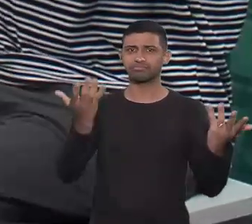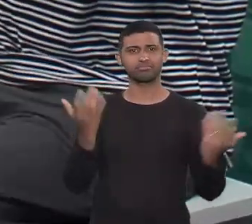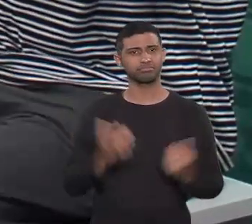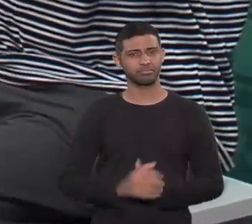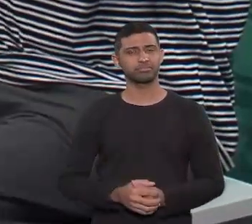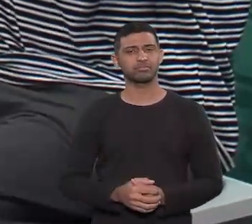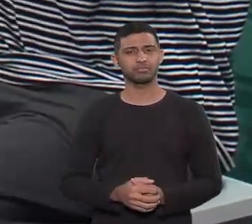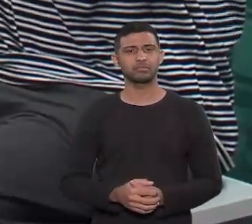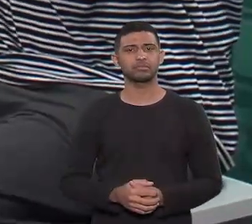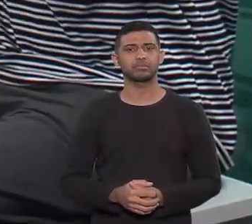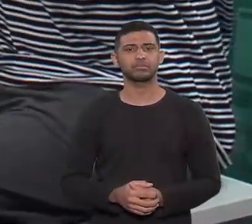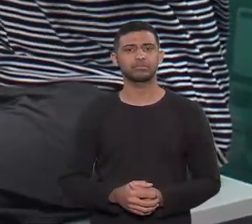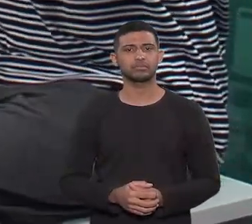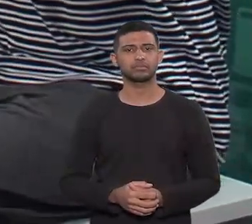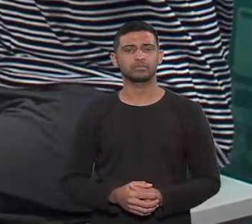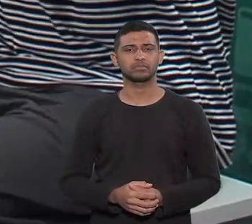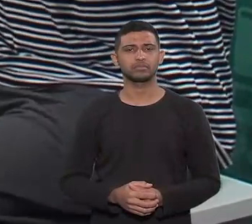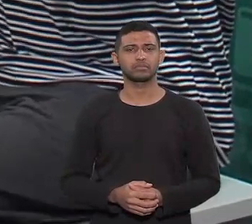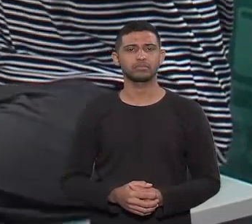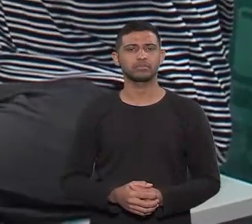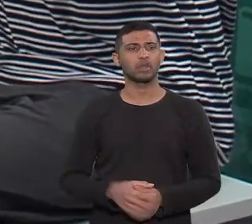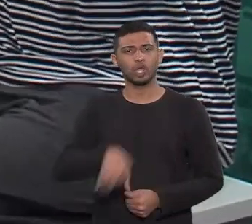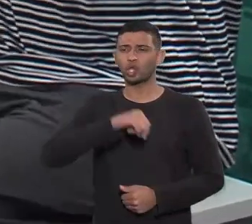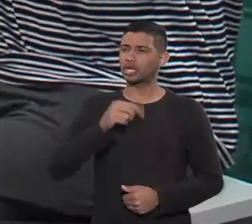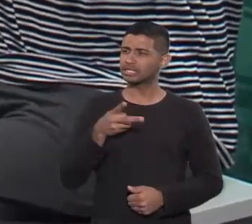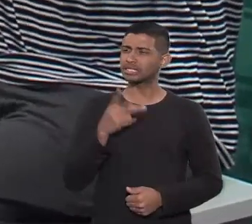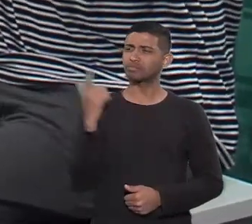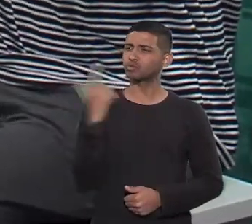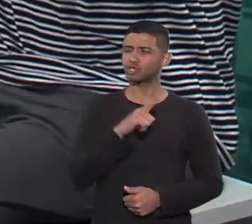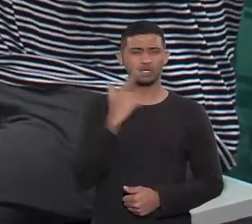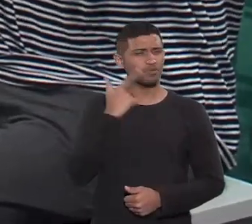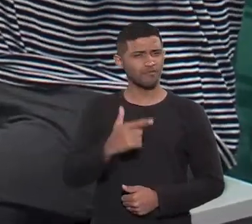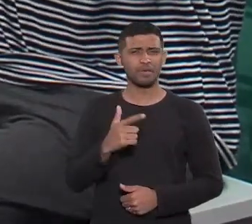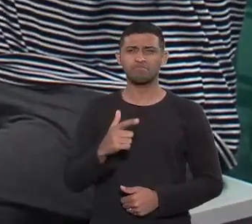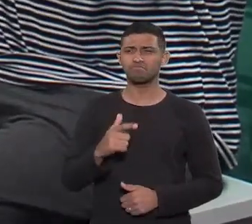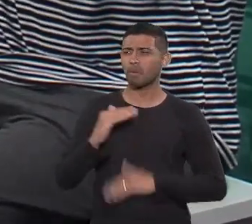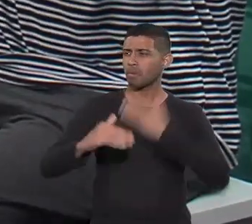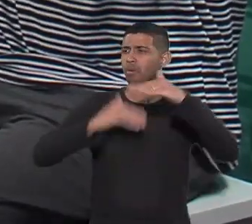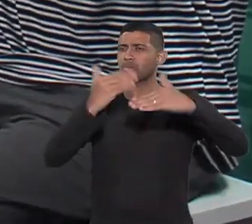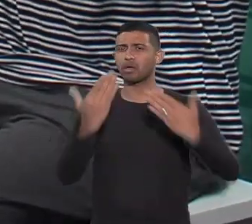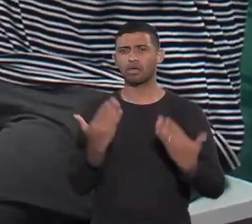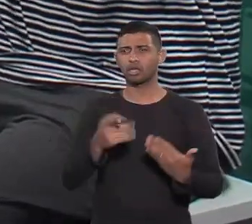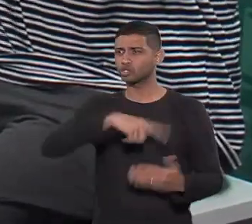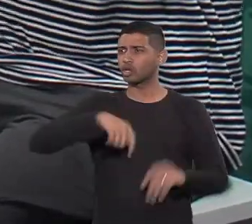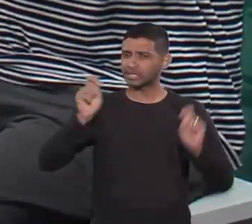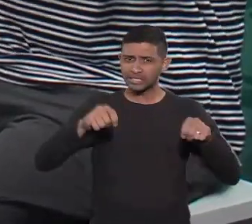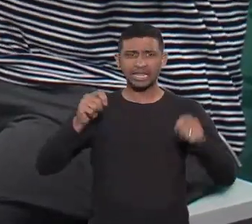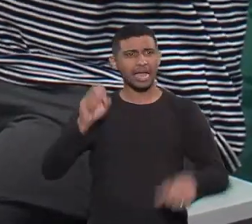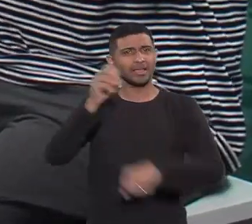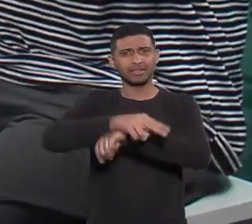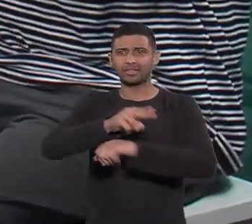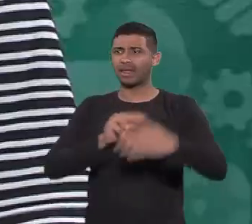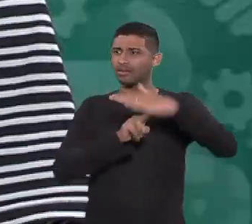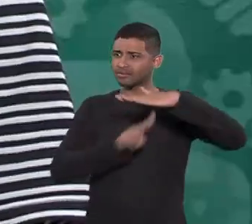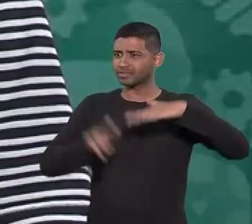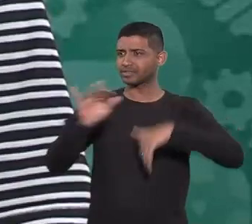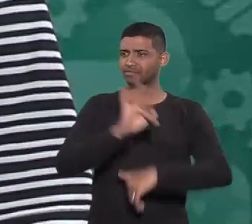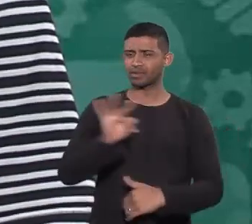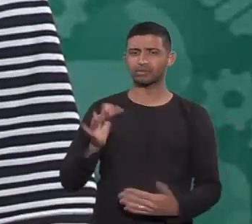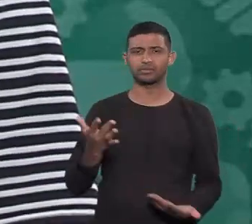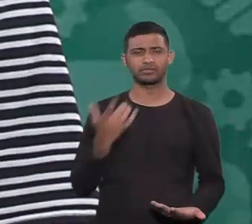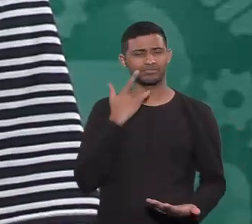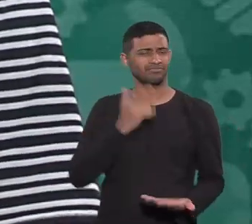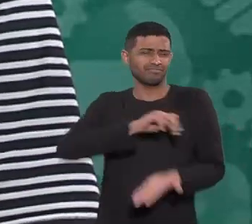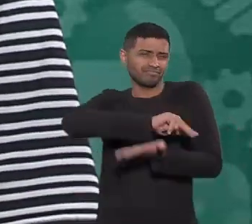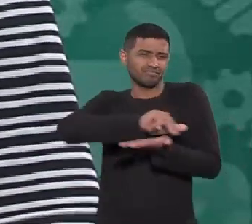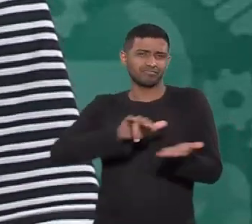falaram isso, sabe? Isso não tem nada a ver. A gente sempre conseguiu construir coisas gigantes, sabe? Por que a gente não pode estar nesses lugares também?